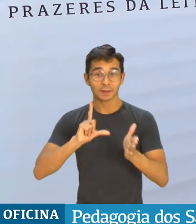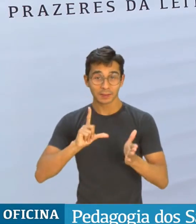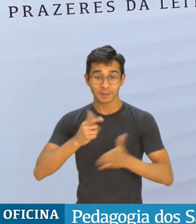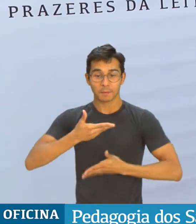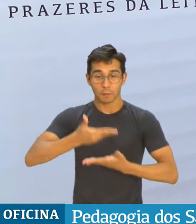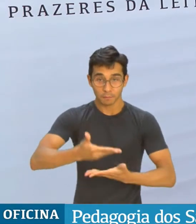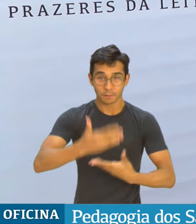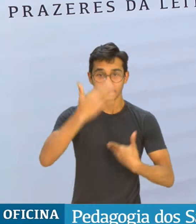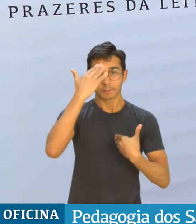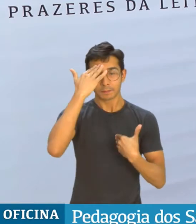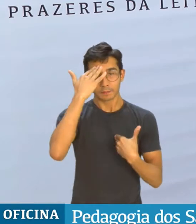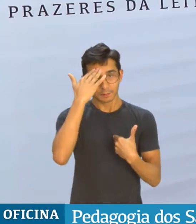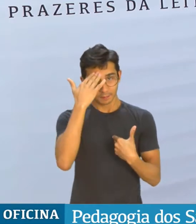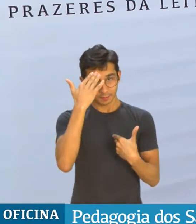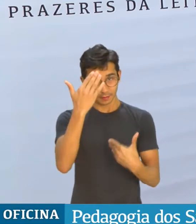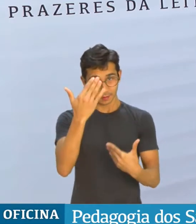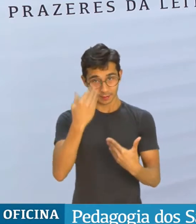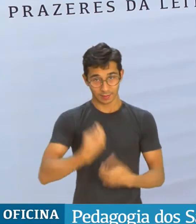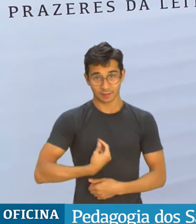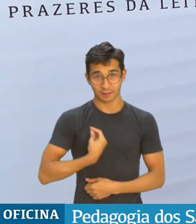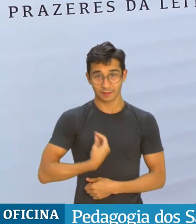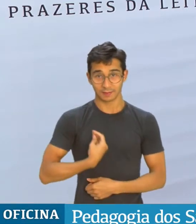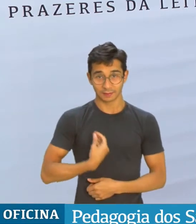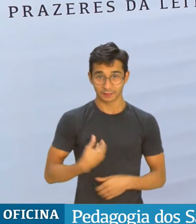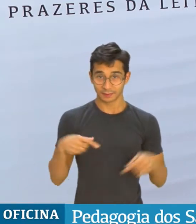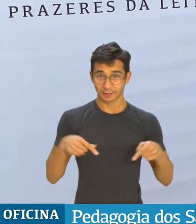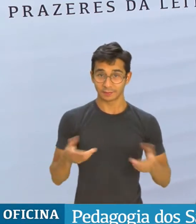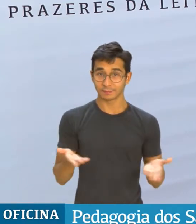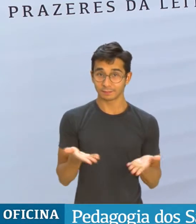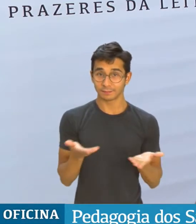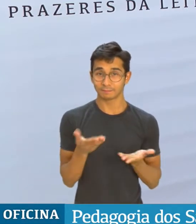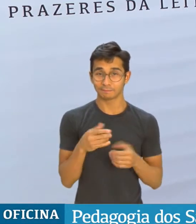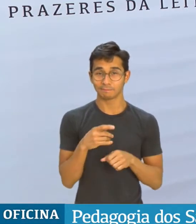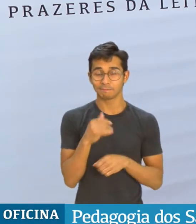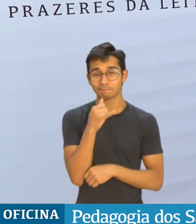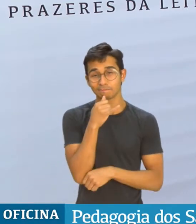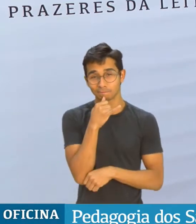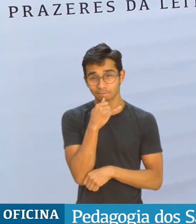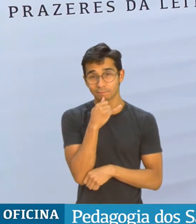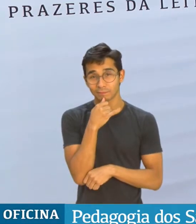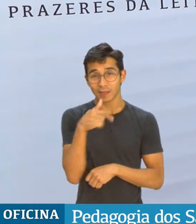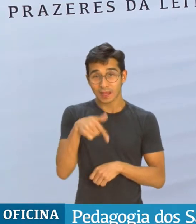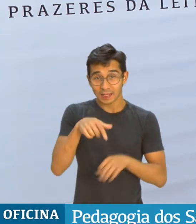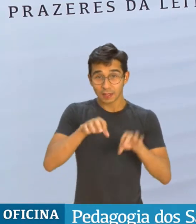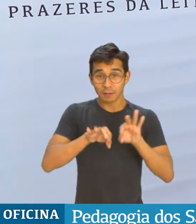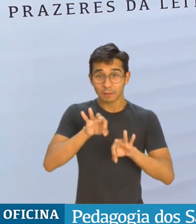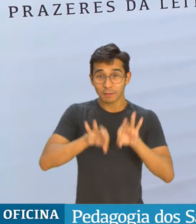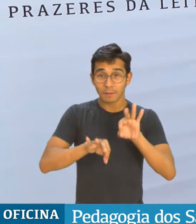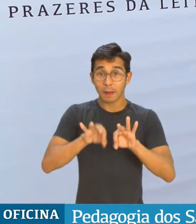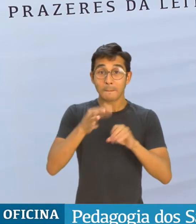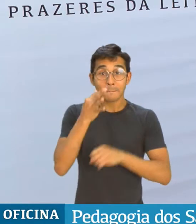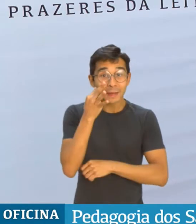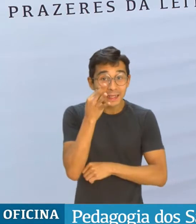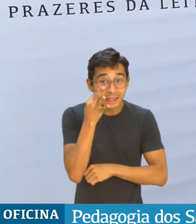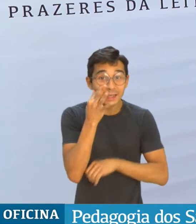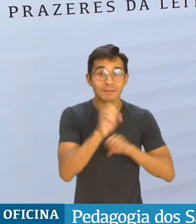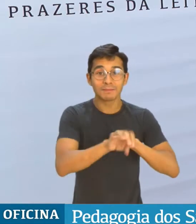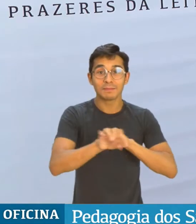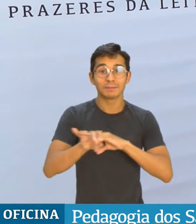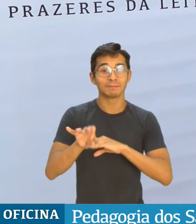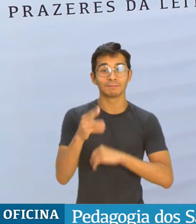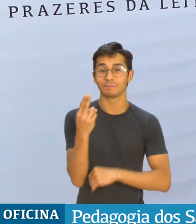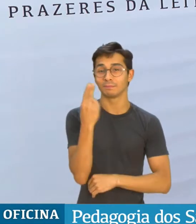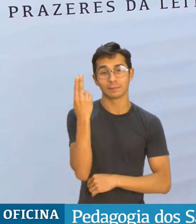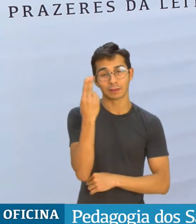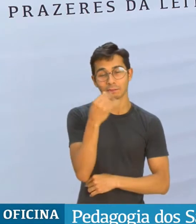pelo convite de estar aqui. Um pouco triste de não poder fazer essa formação de maneira presencial, mas